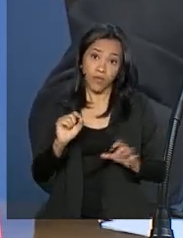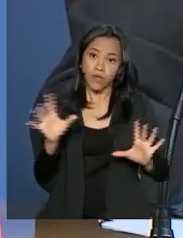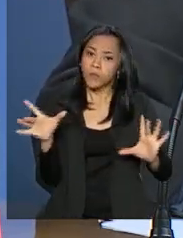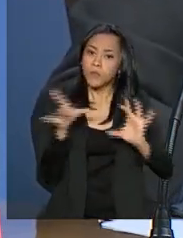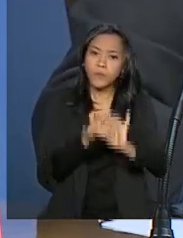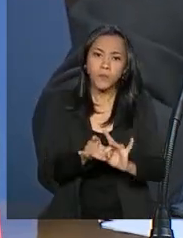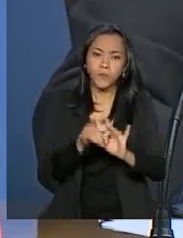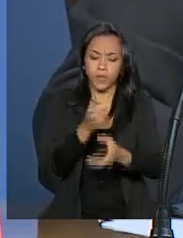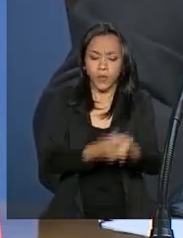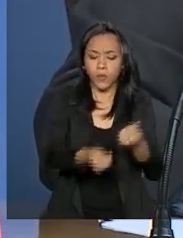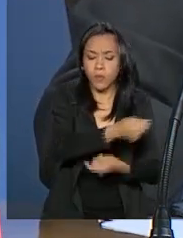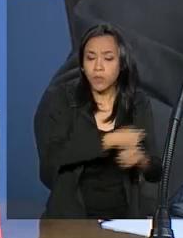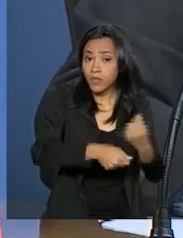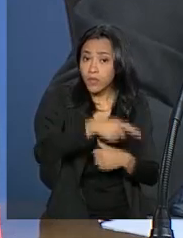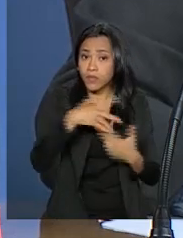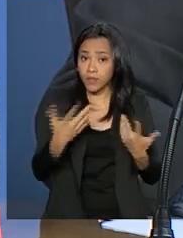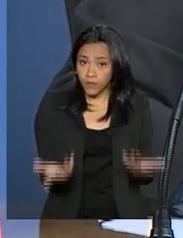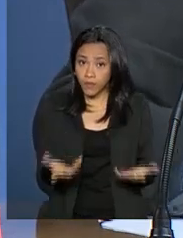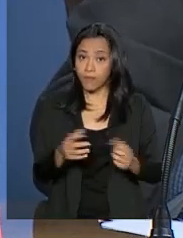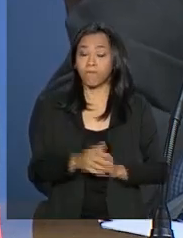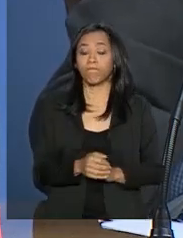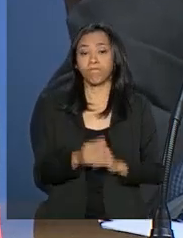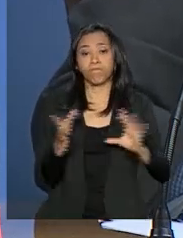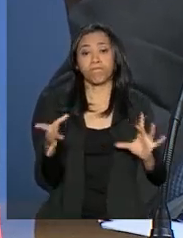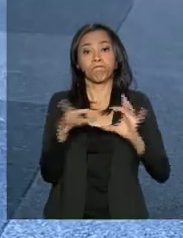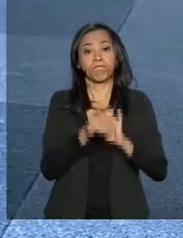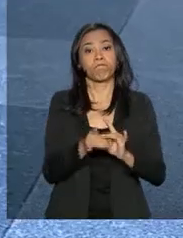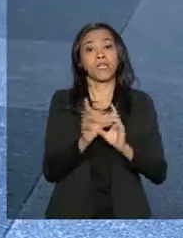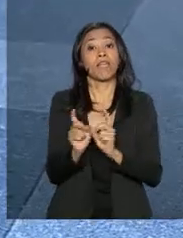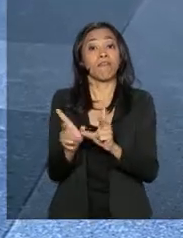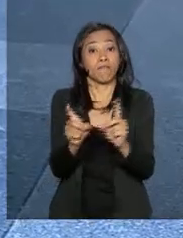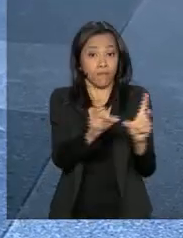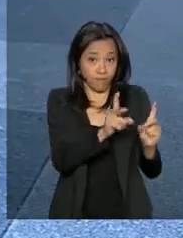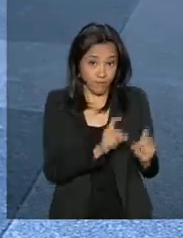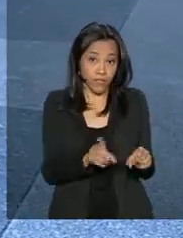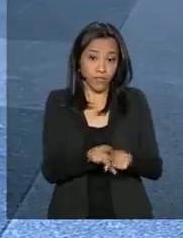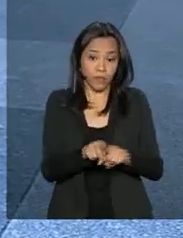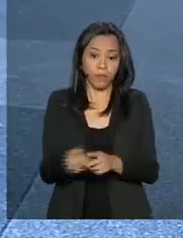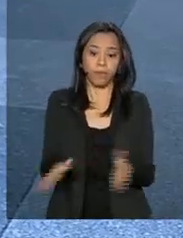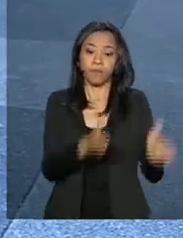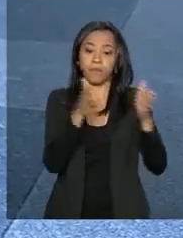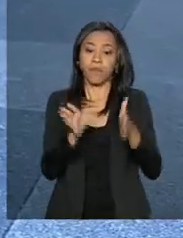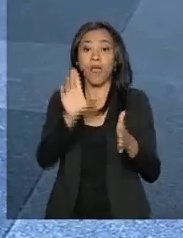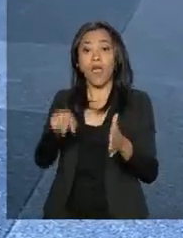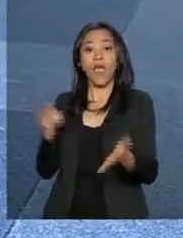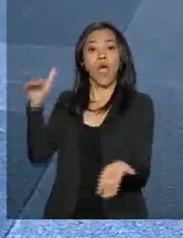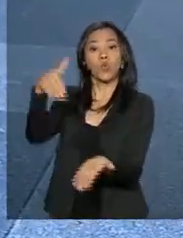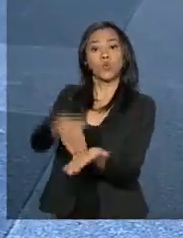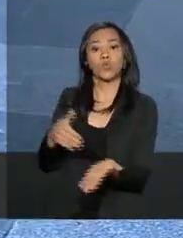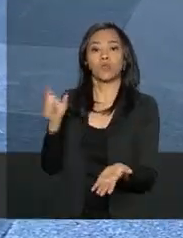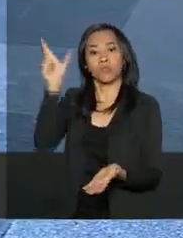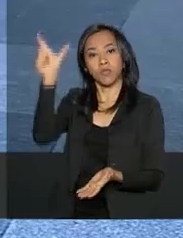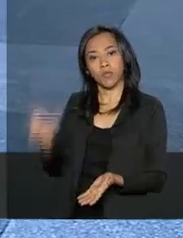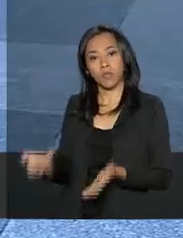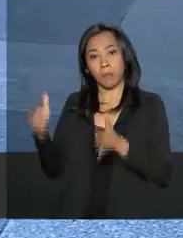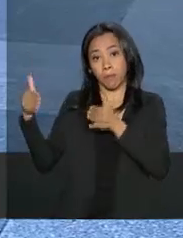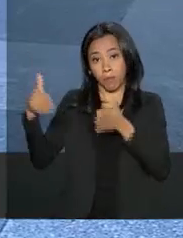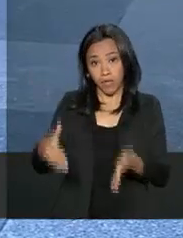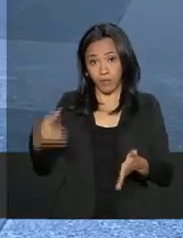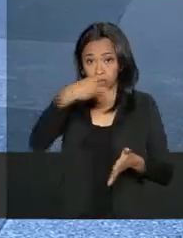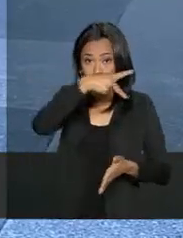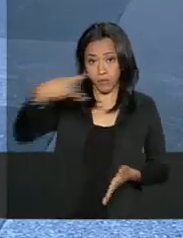econômica e integração comercial será a última participação de michel temer no encontro do bloco